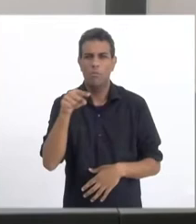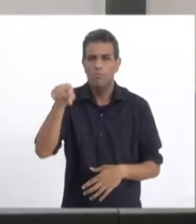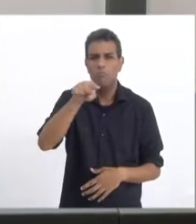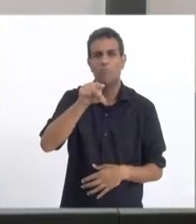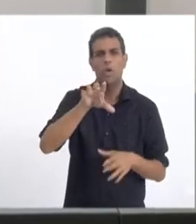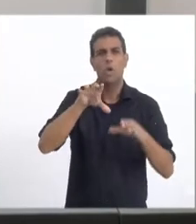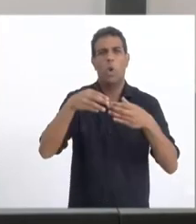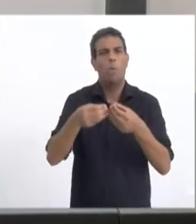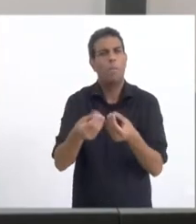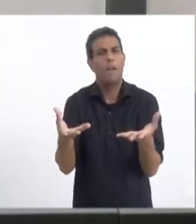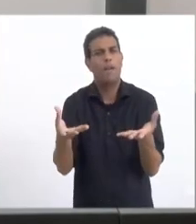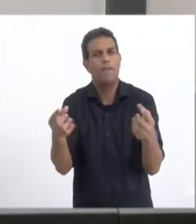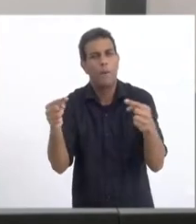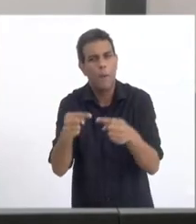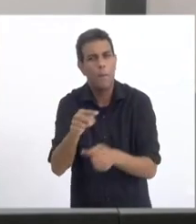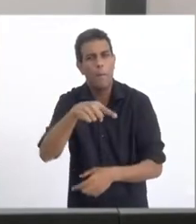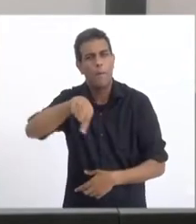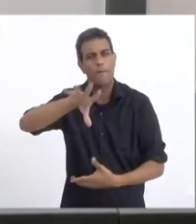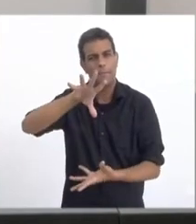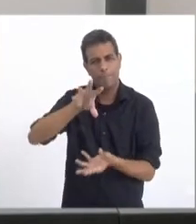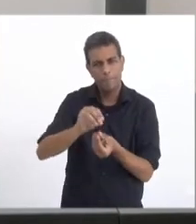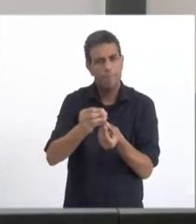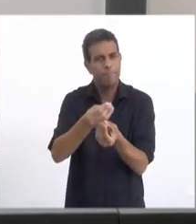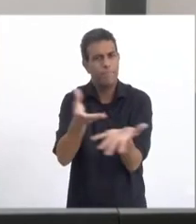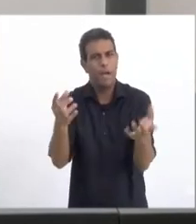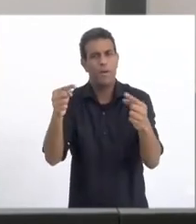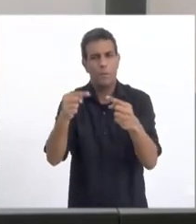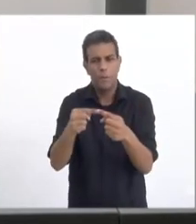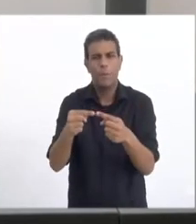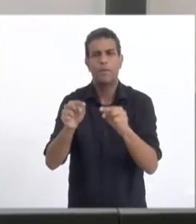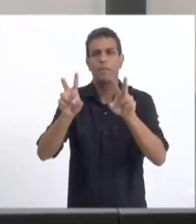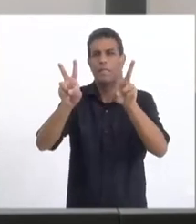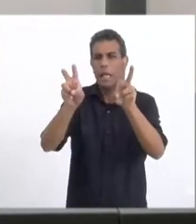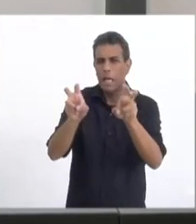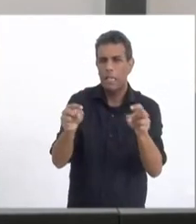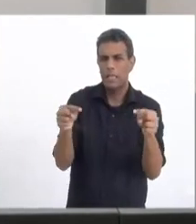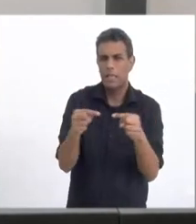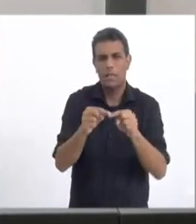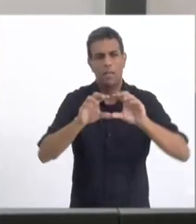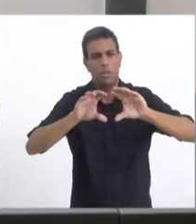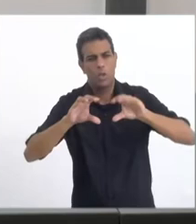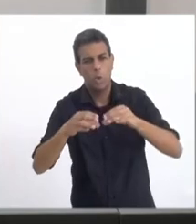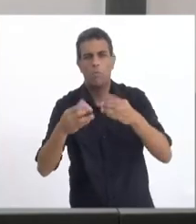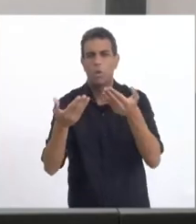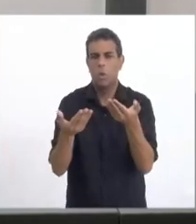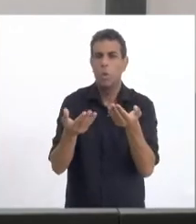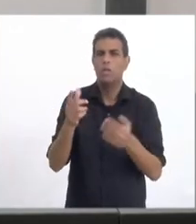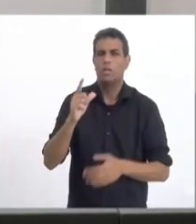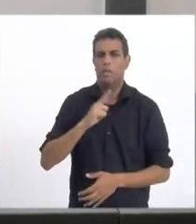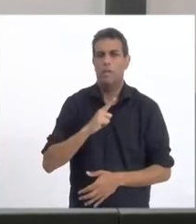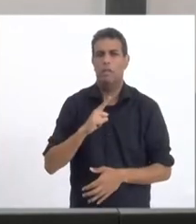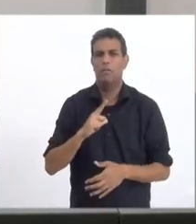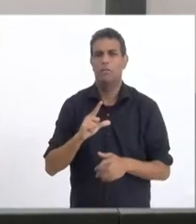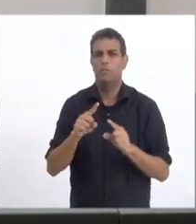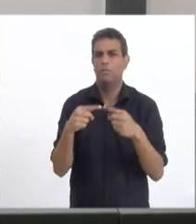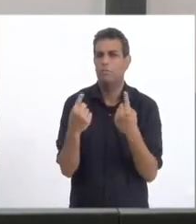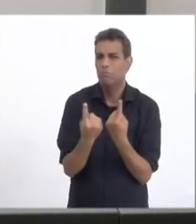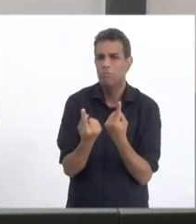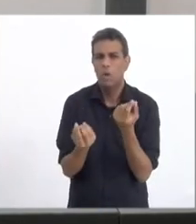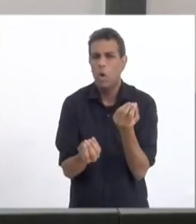a comissão à disposição para que vocês possam entregar relatórios, os pareceres. Eu sei que a comissão, a reunião, a audiência, ela é